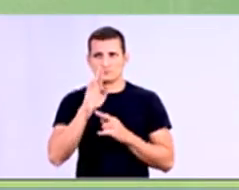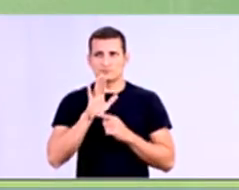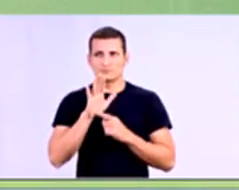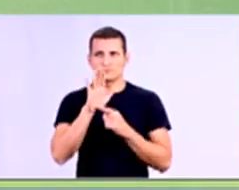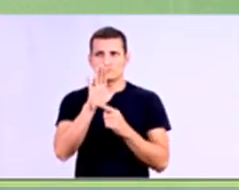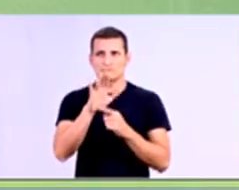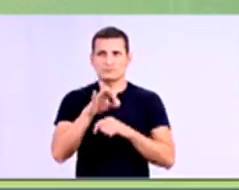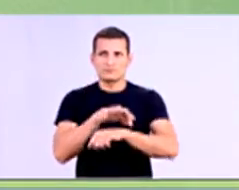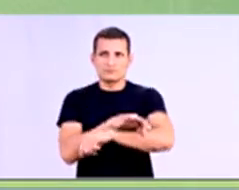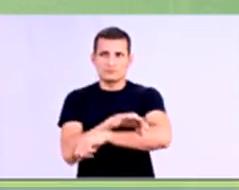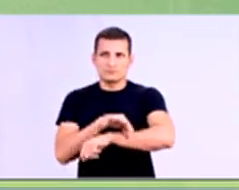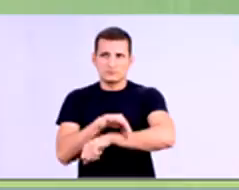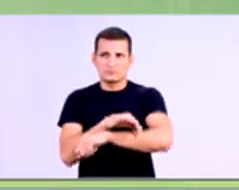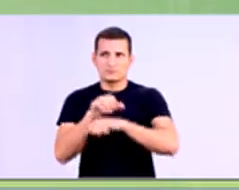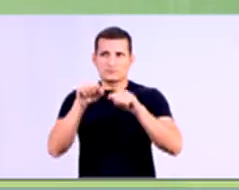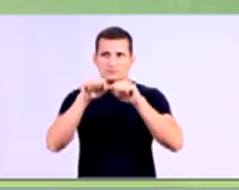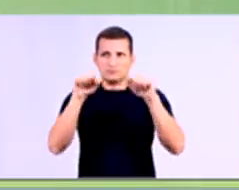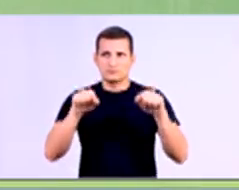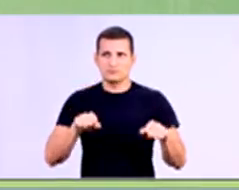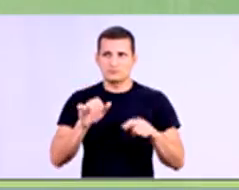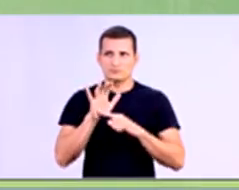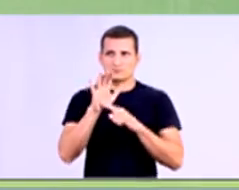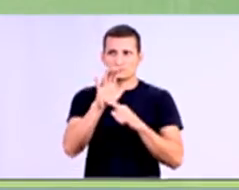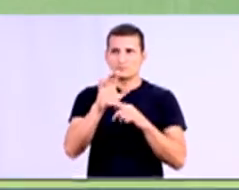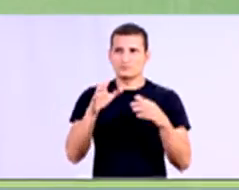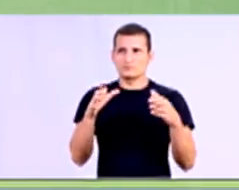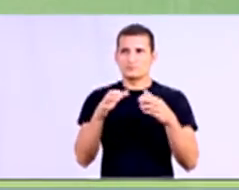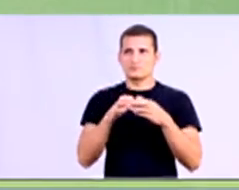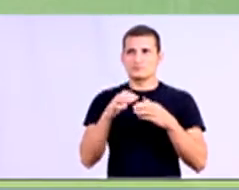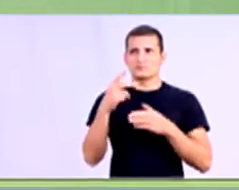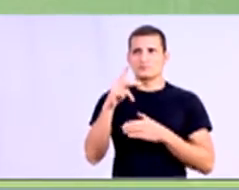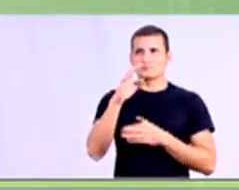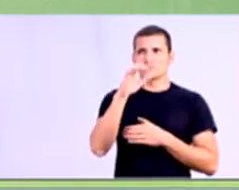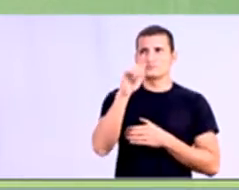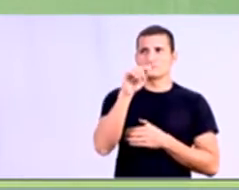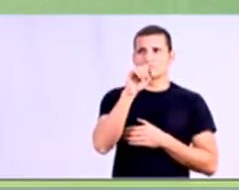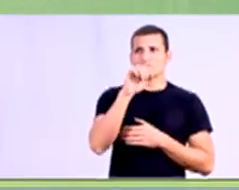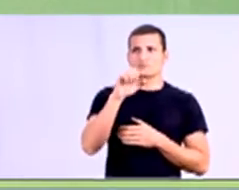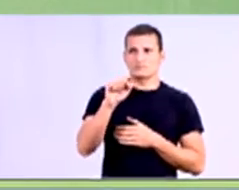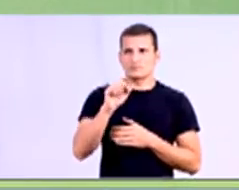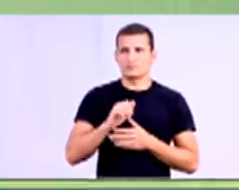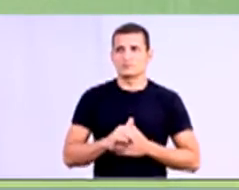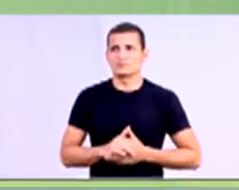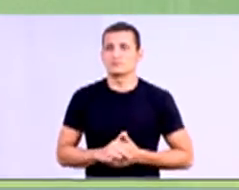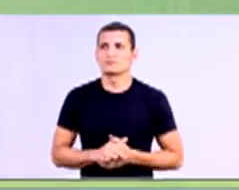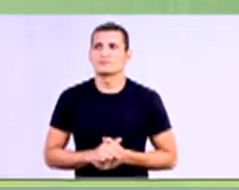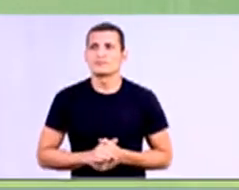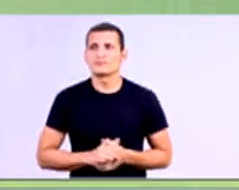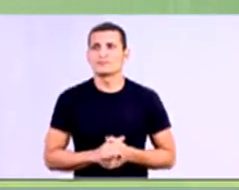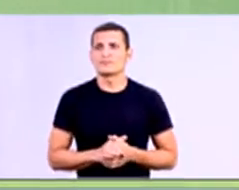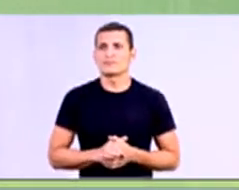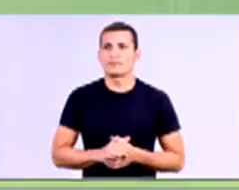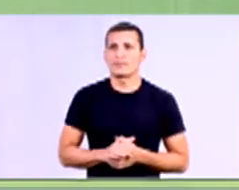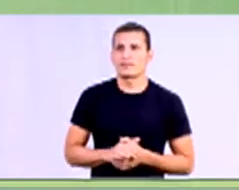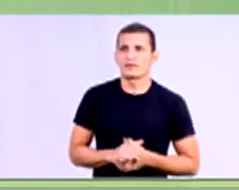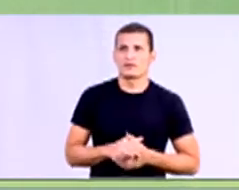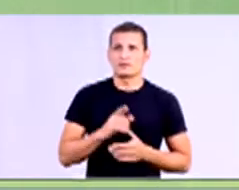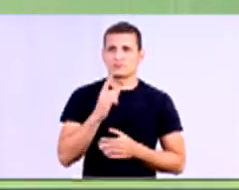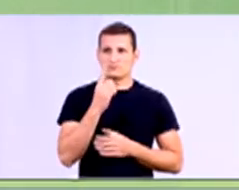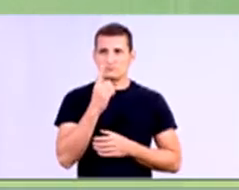ilustrar a arquitetura de um sistema, mostrando o agrupamento de suas classes. Um